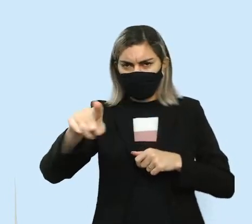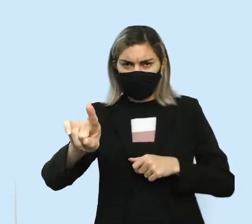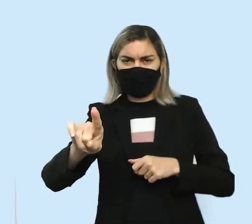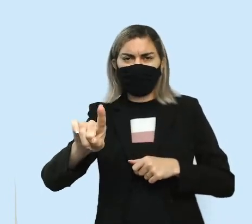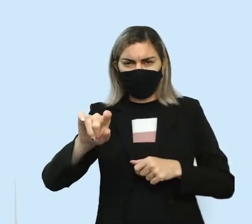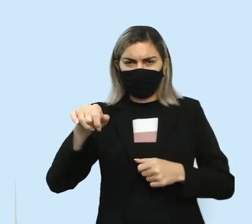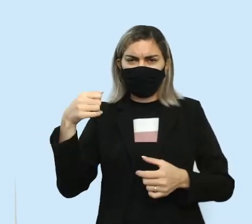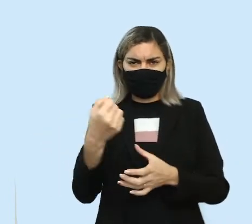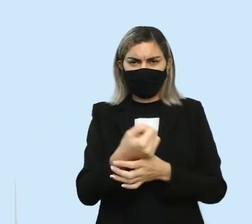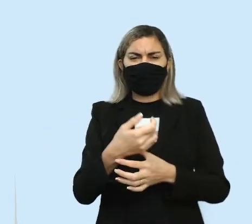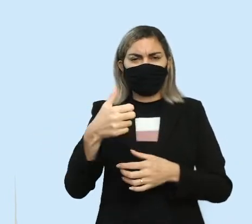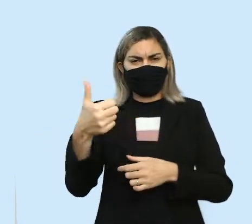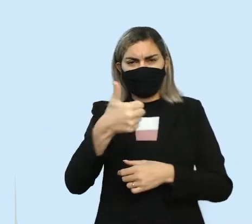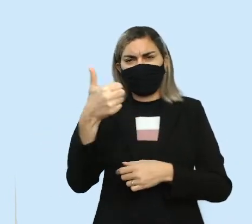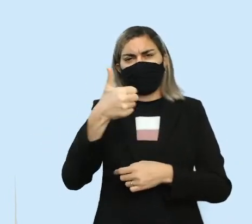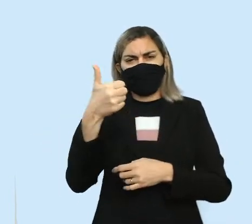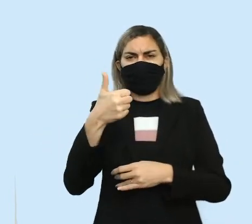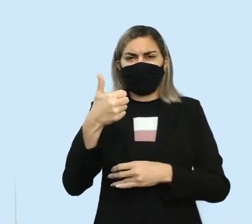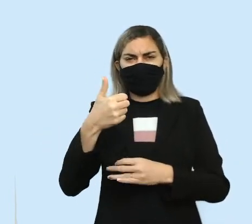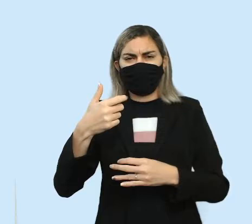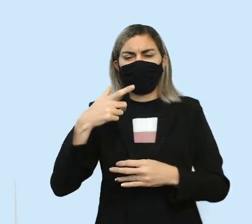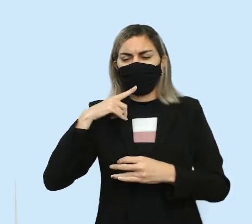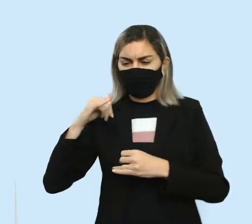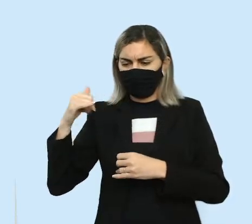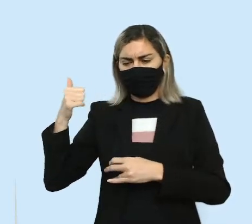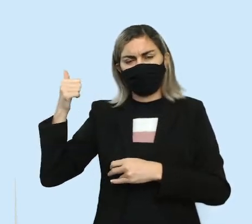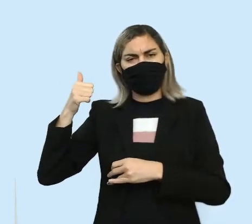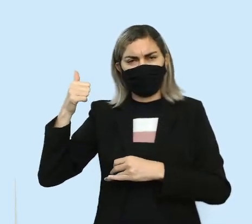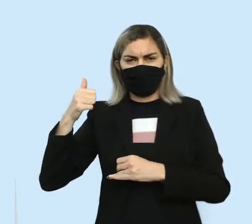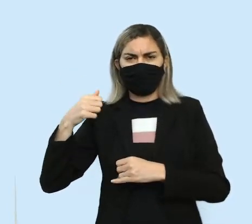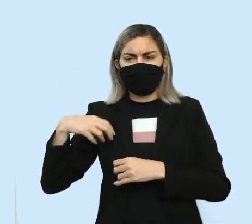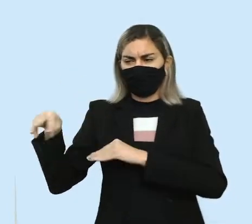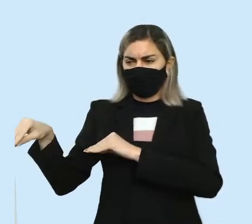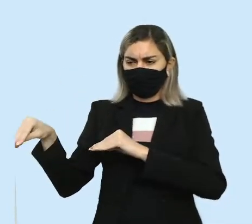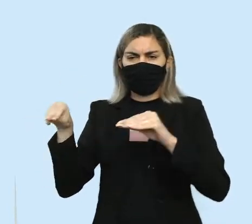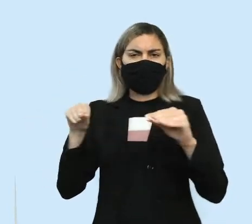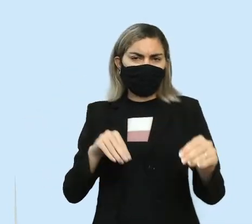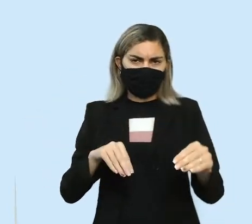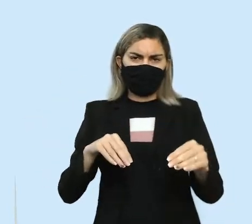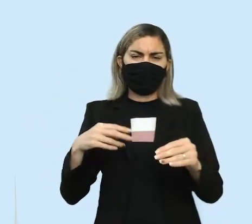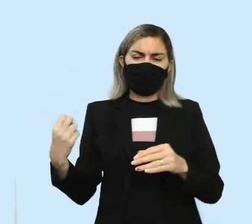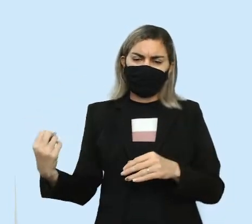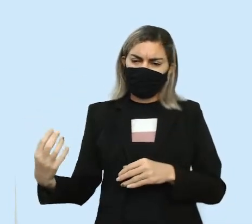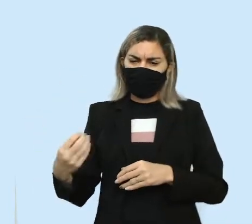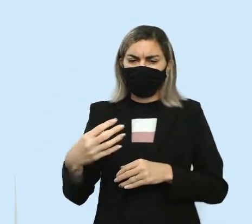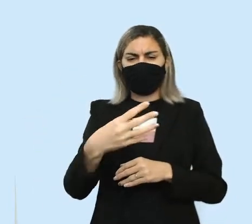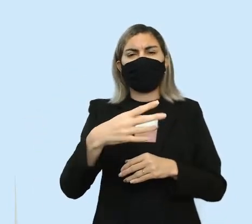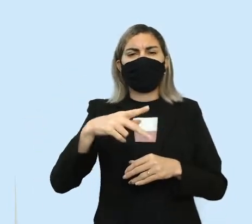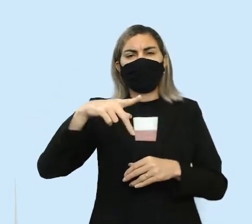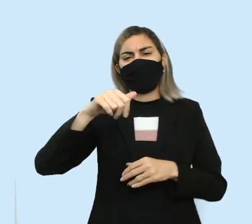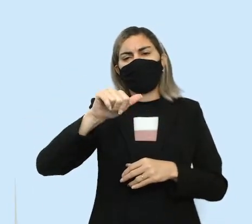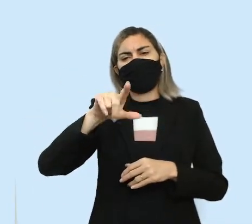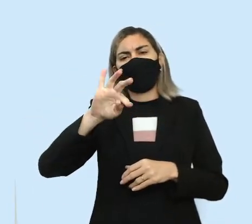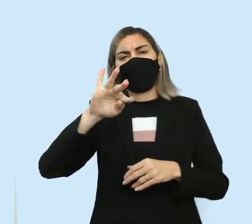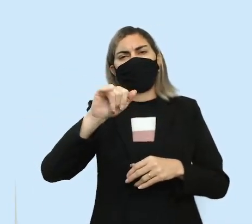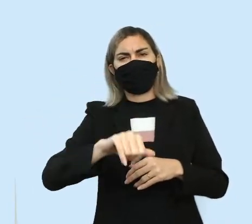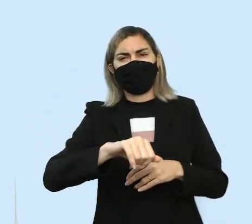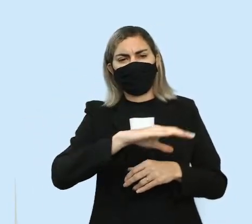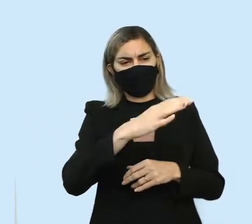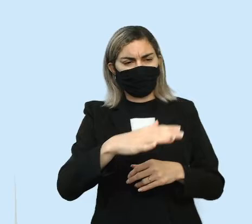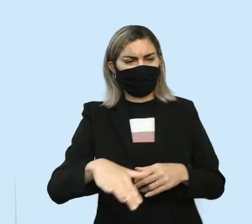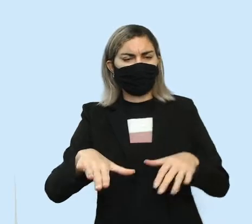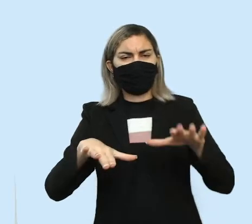os hebreus partem de Ur, nessa cidade, né, os suméricos de origem, e vão para a Palestina, para a Terra